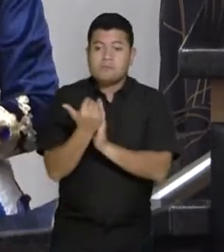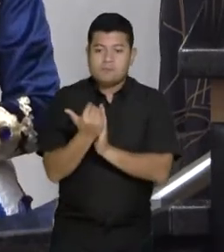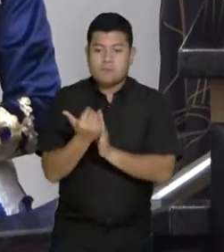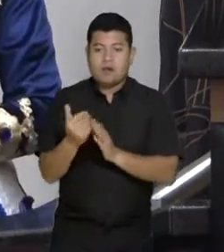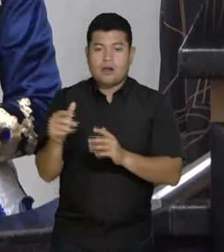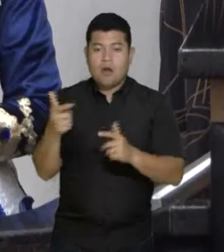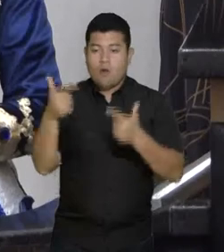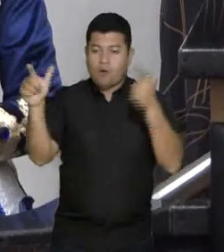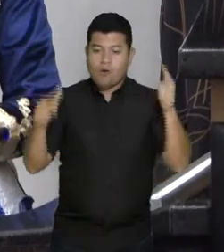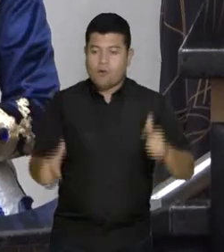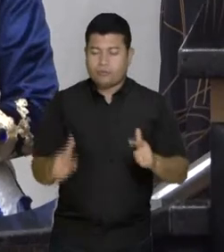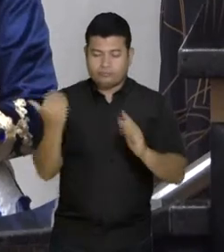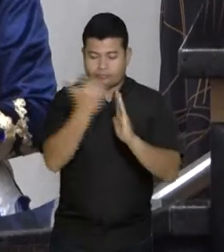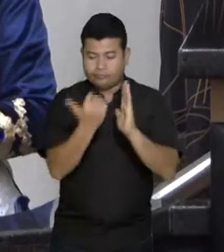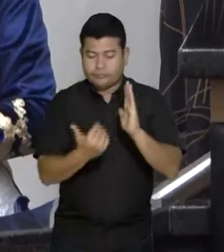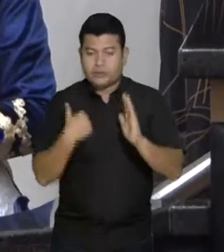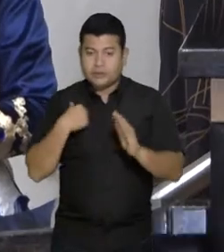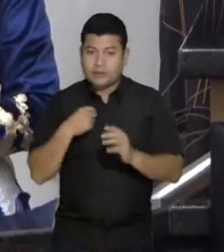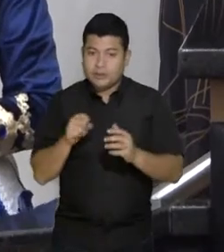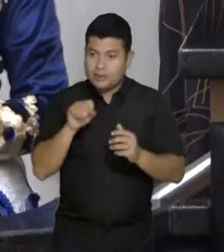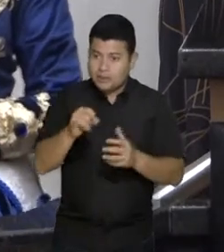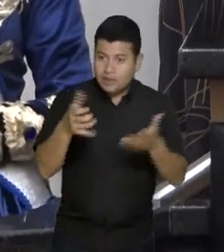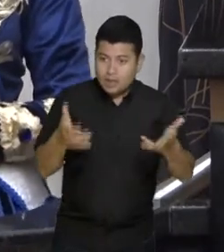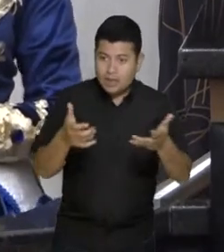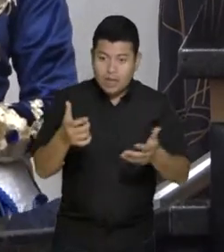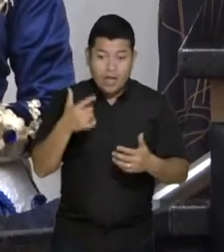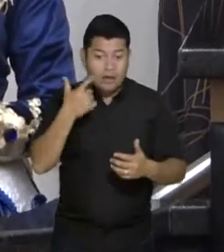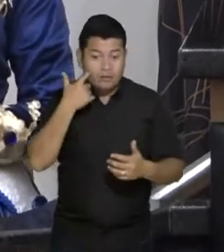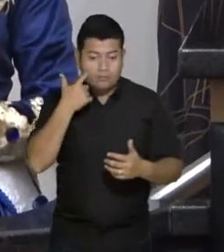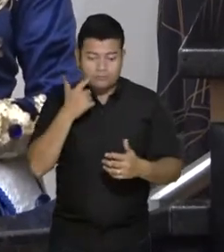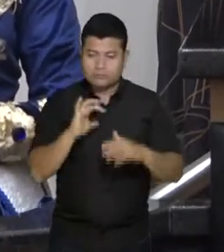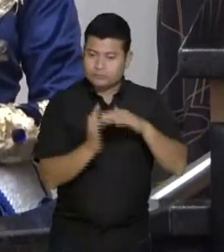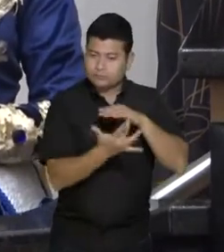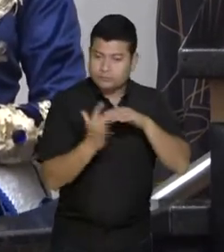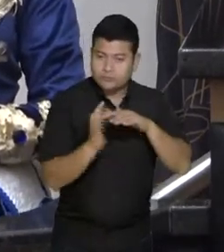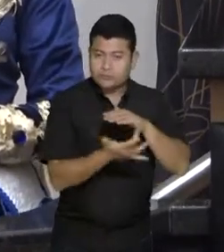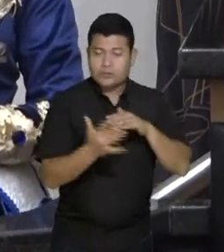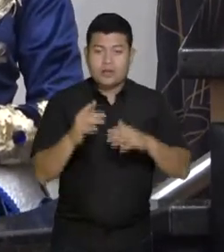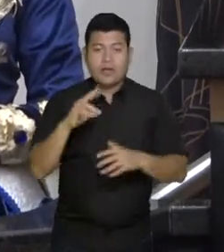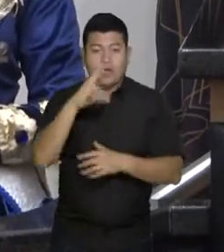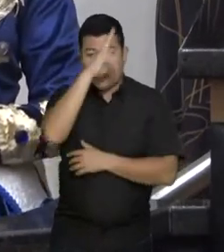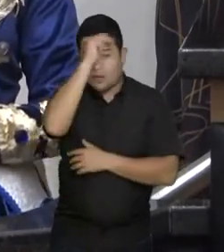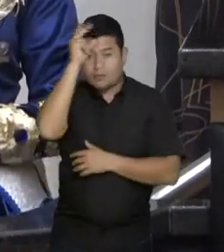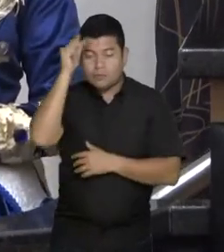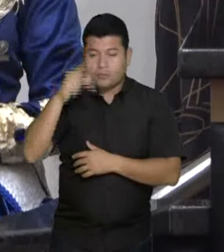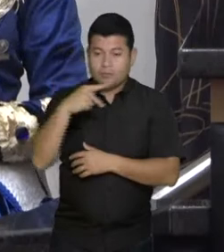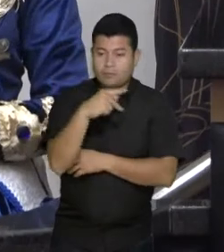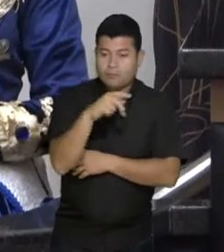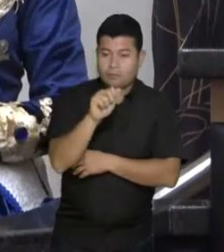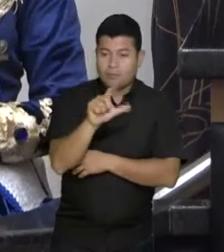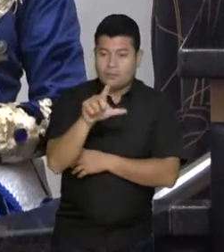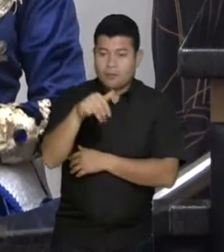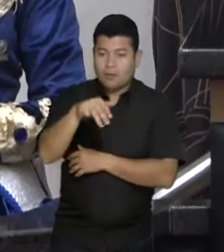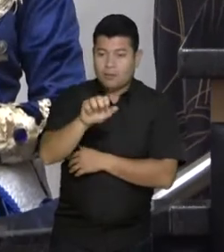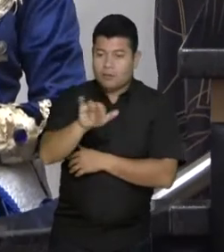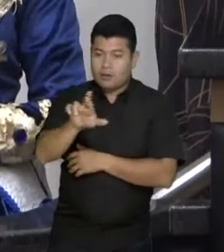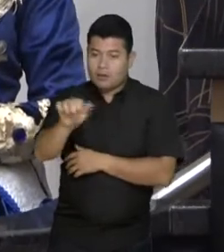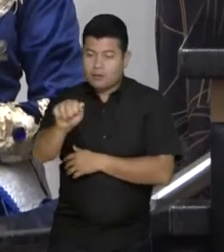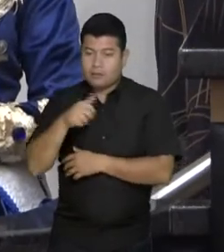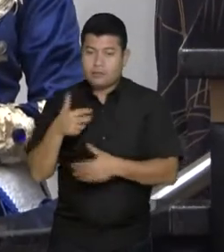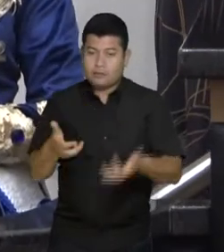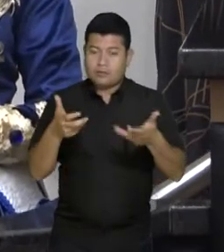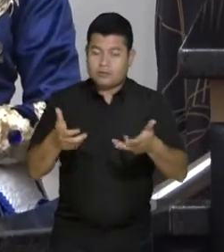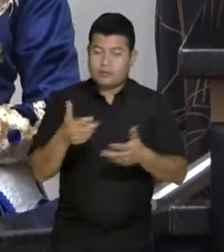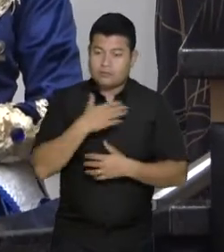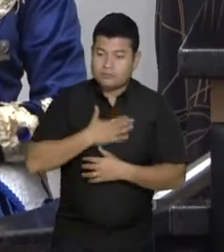programação. Então, se quiserem conferir, está na nossa rede social da Prefeitura de Palmeira. E também eu gostaria de agradecer em